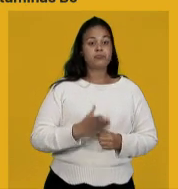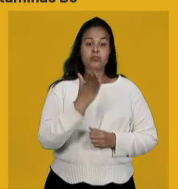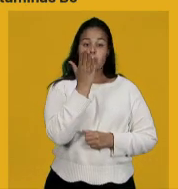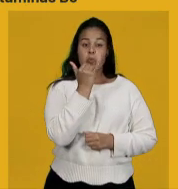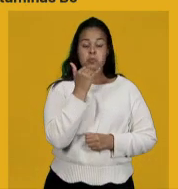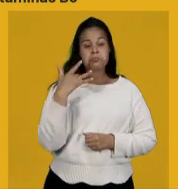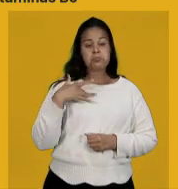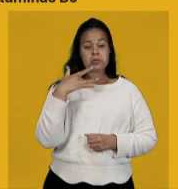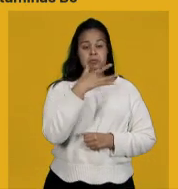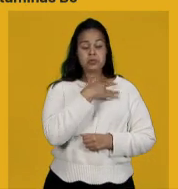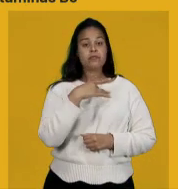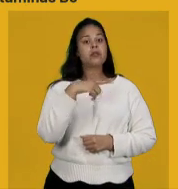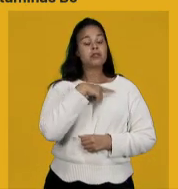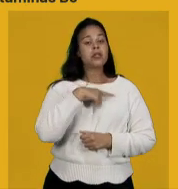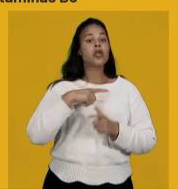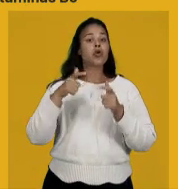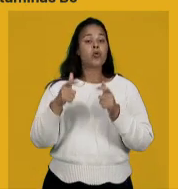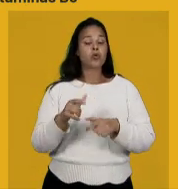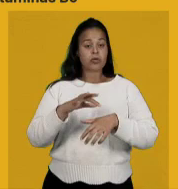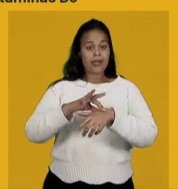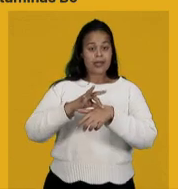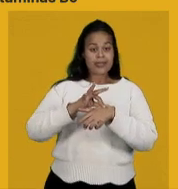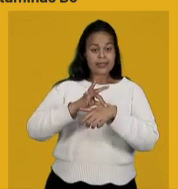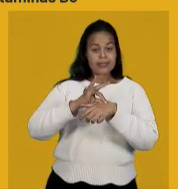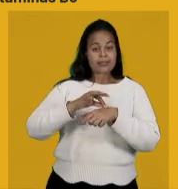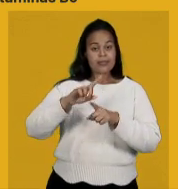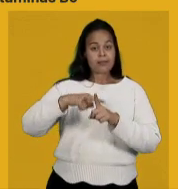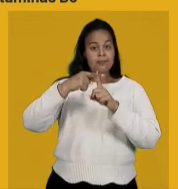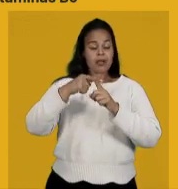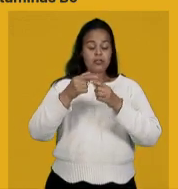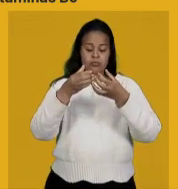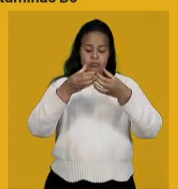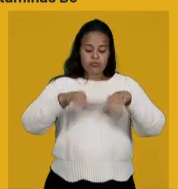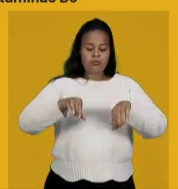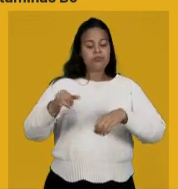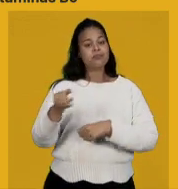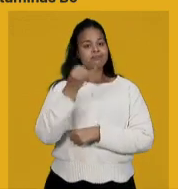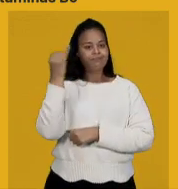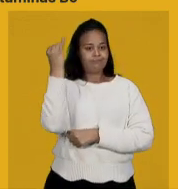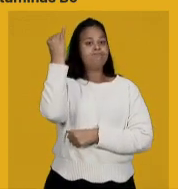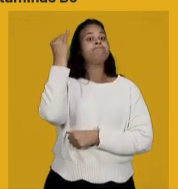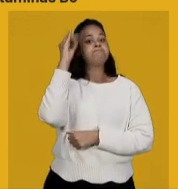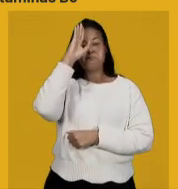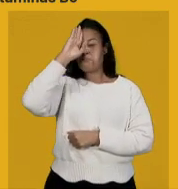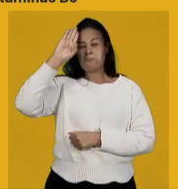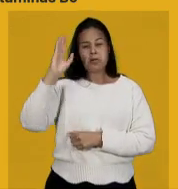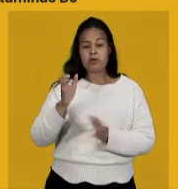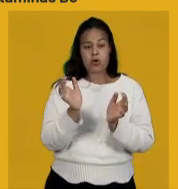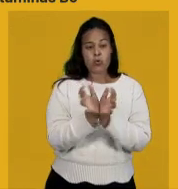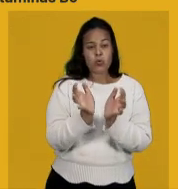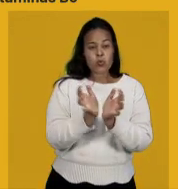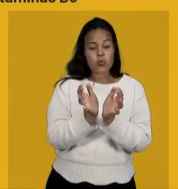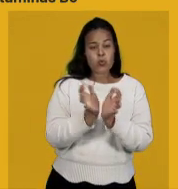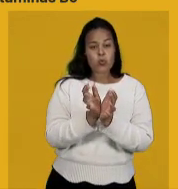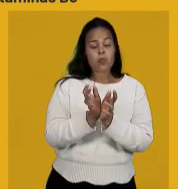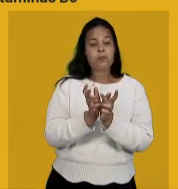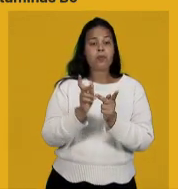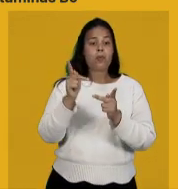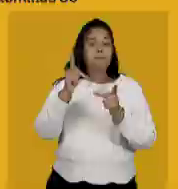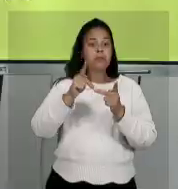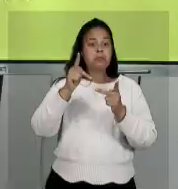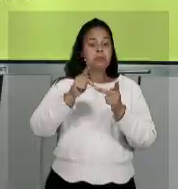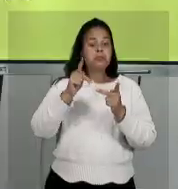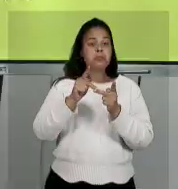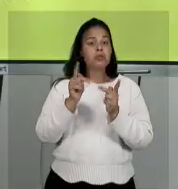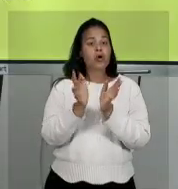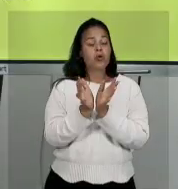Alimentação saudável, a gente tem ainda a carne e os ovos. É importante. É o principal grupo, fonte de proteína de origem animal, que a